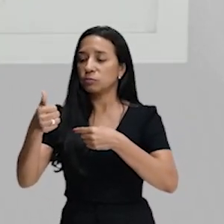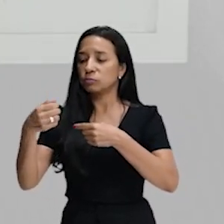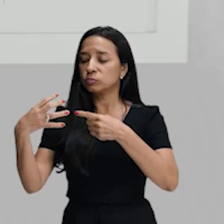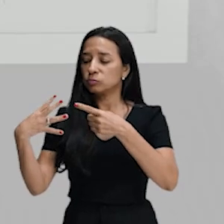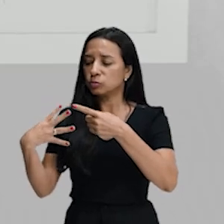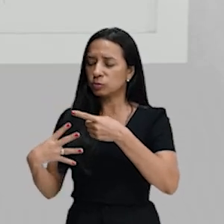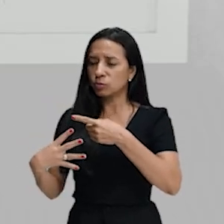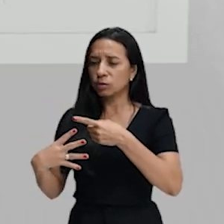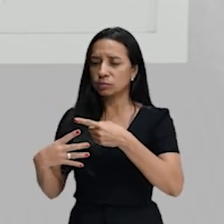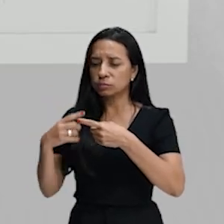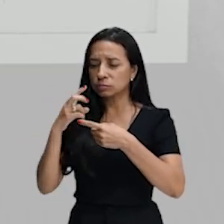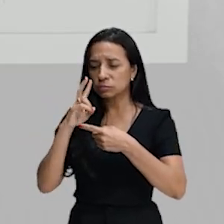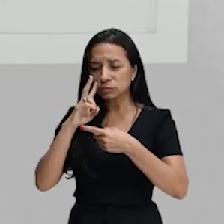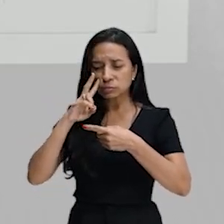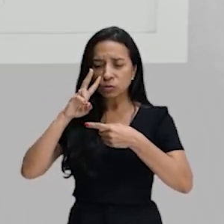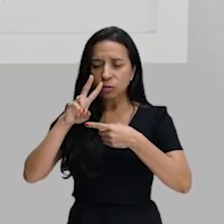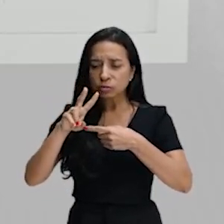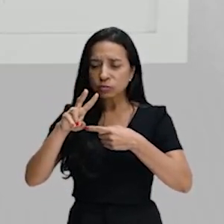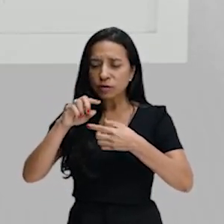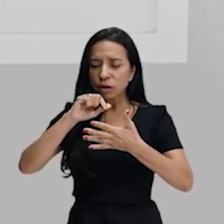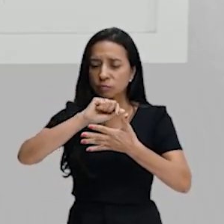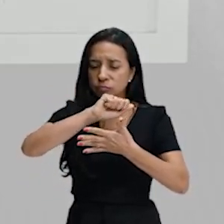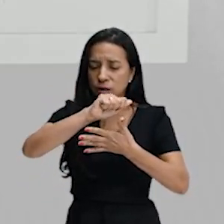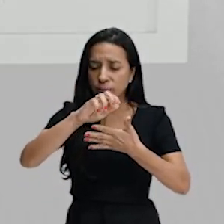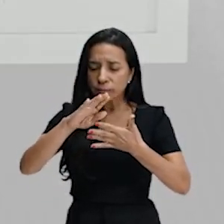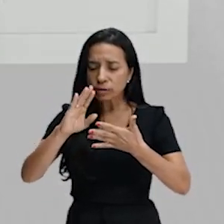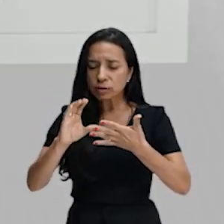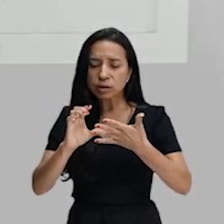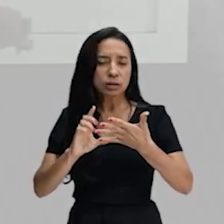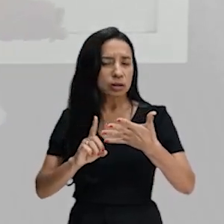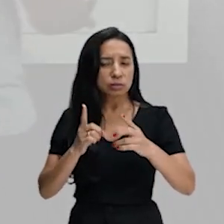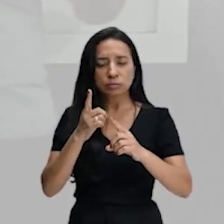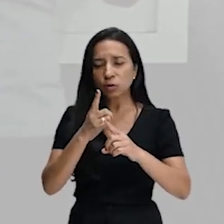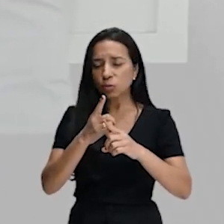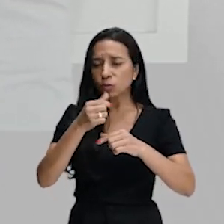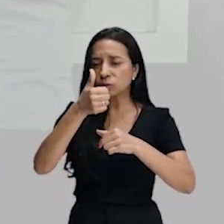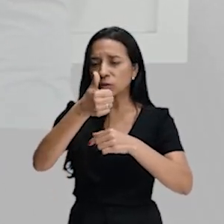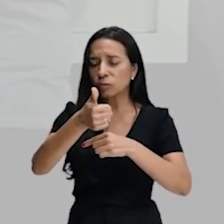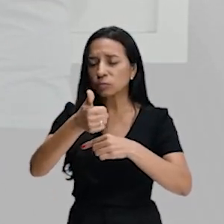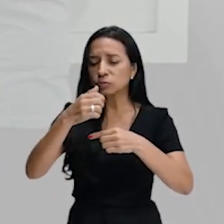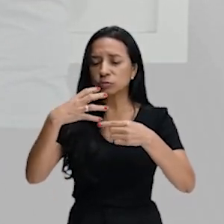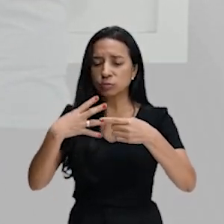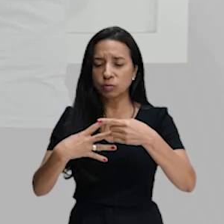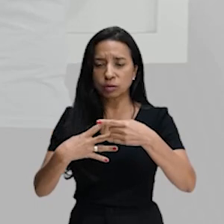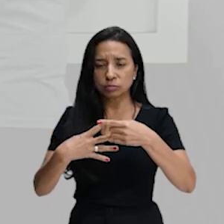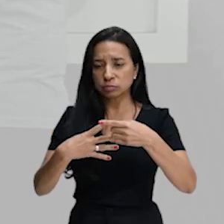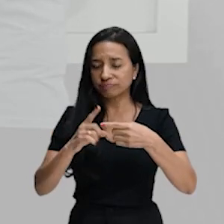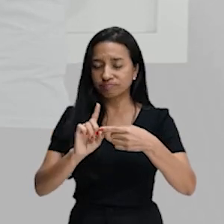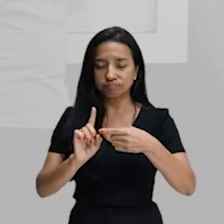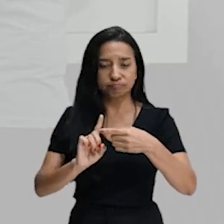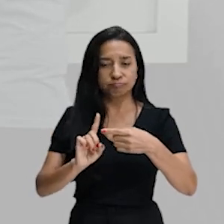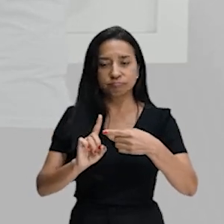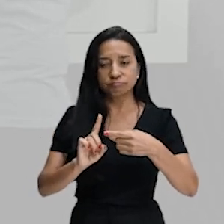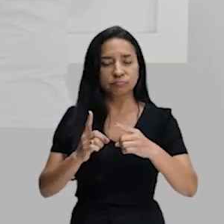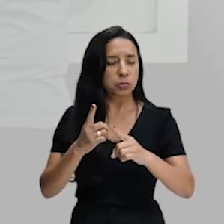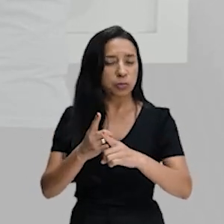encontra 1 sobre 4. Mas você encontra essa divisão. Ó. 1 sobre 4 é o mesmo